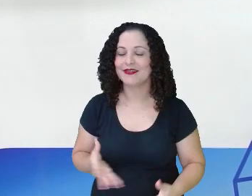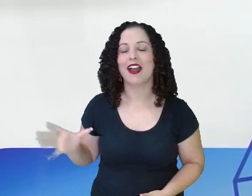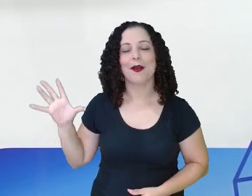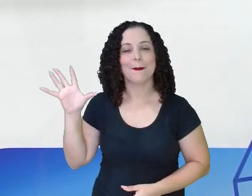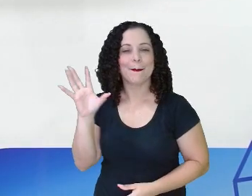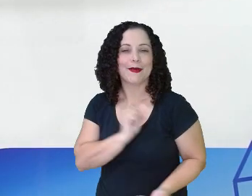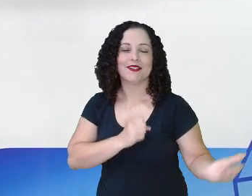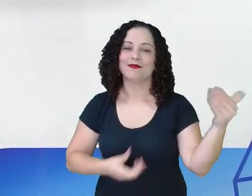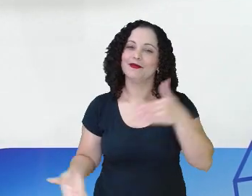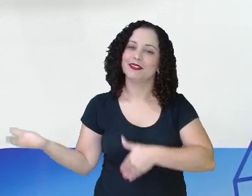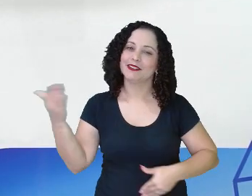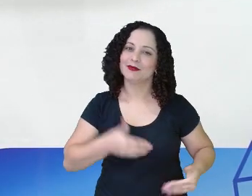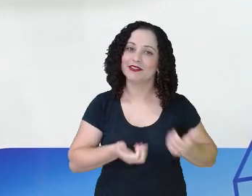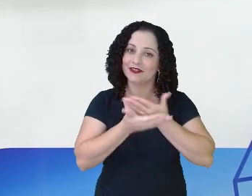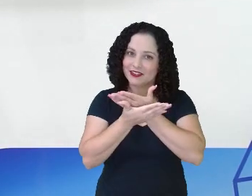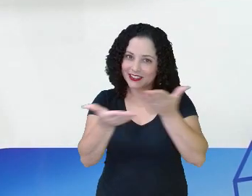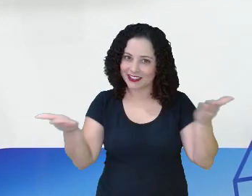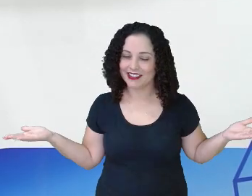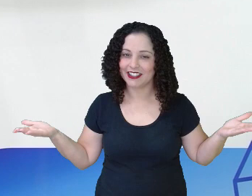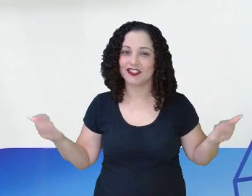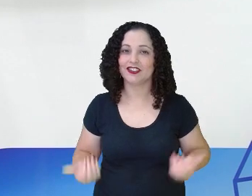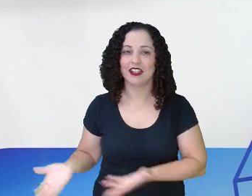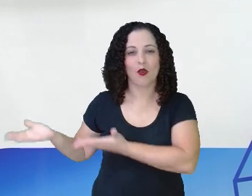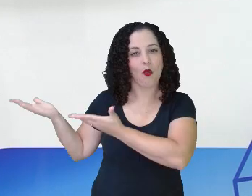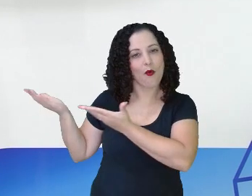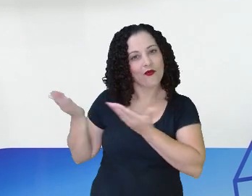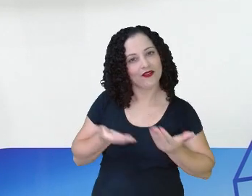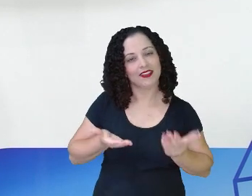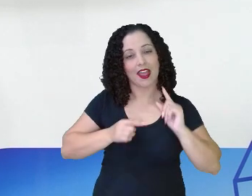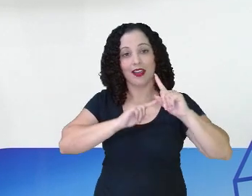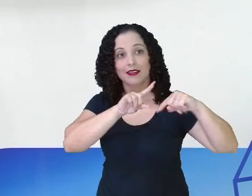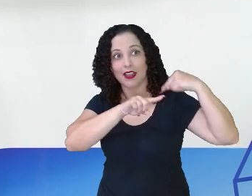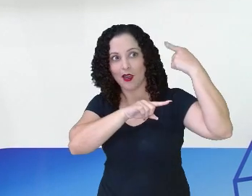amei a participação de vocês e já te convido